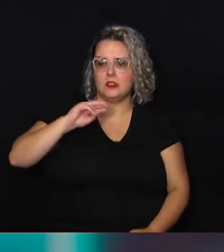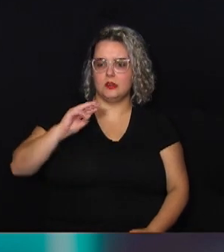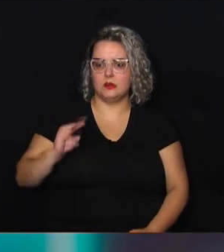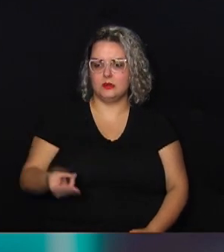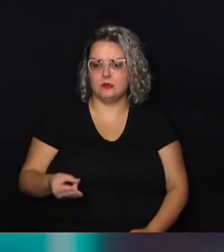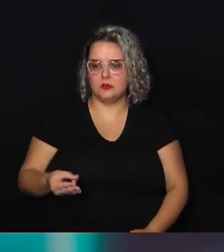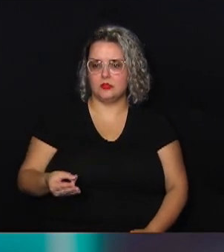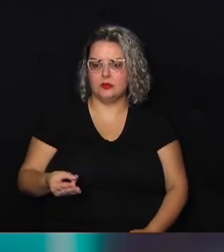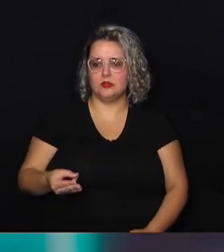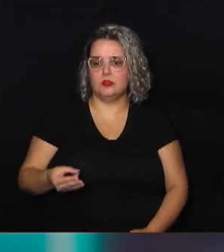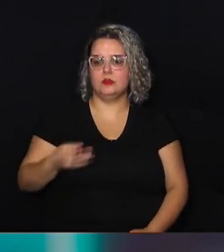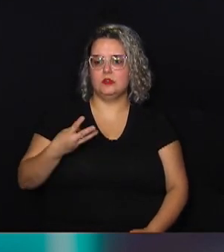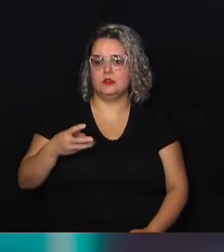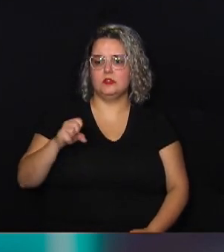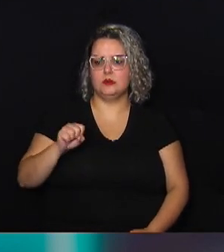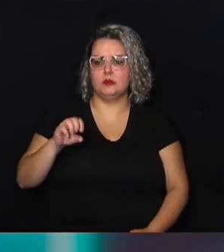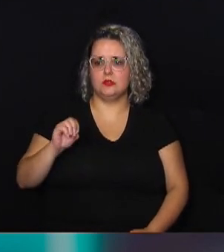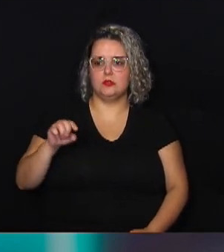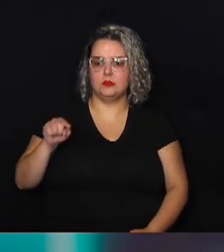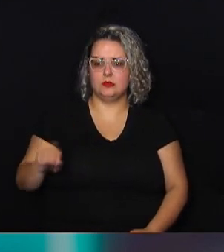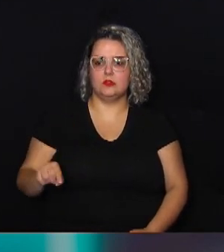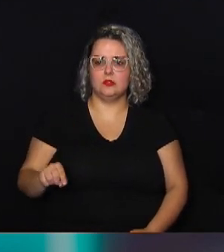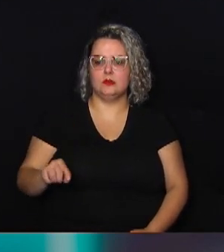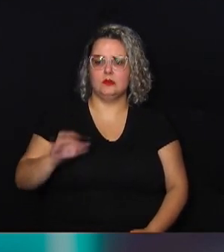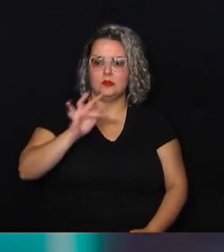10.380.000 e Federal